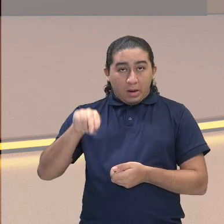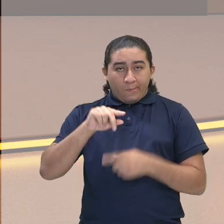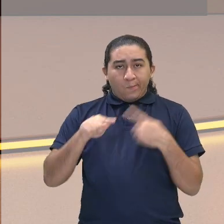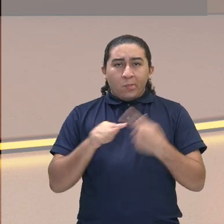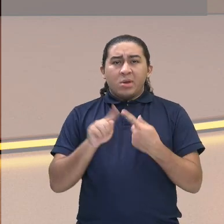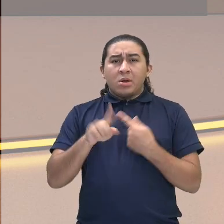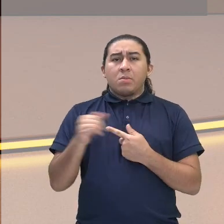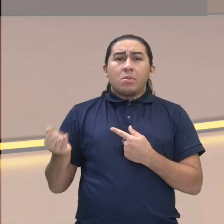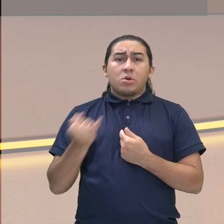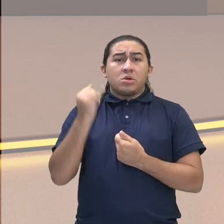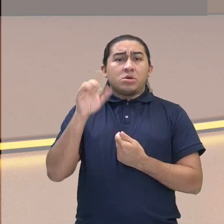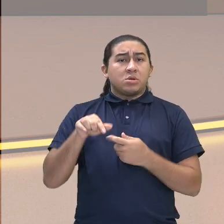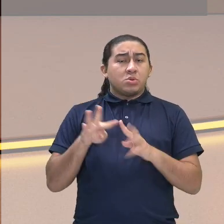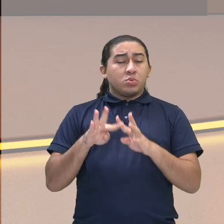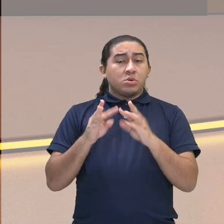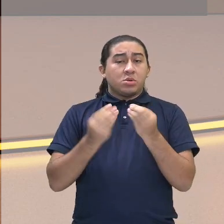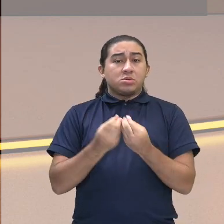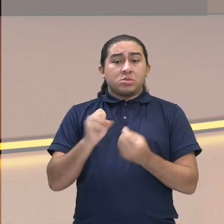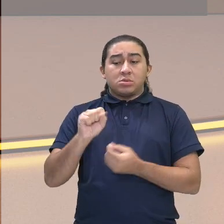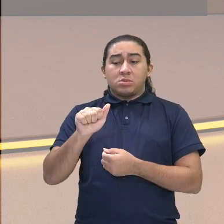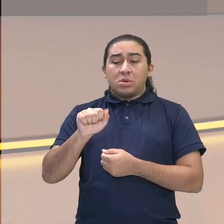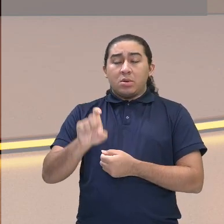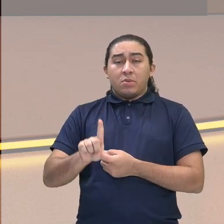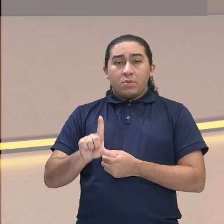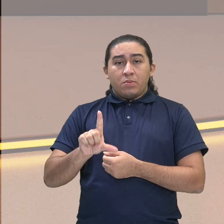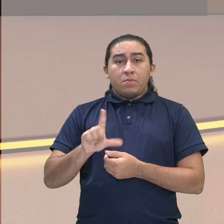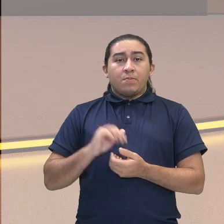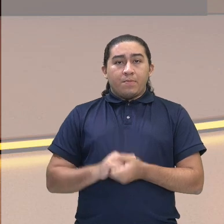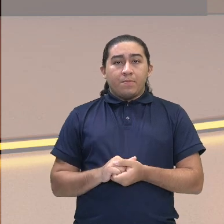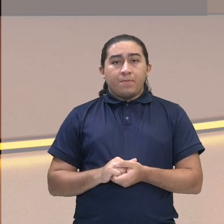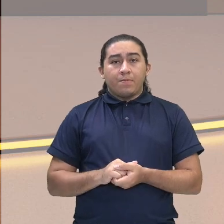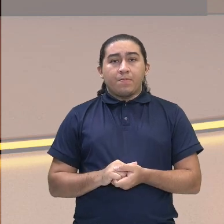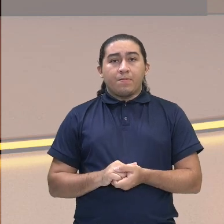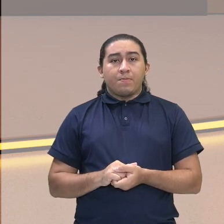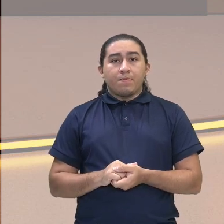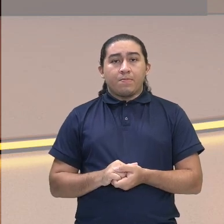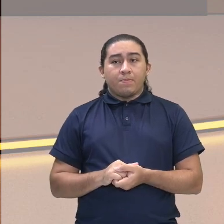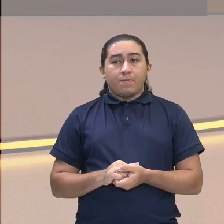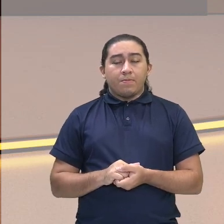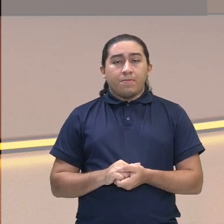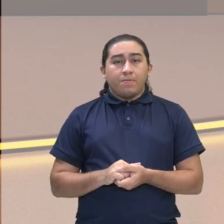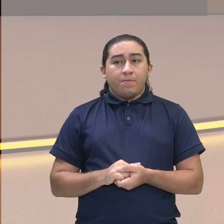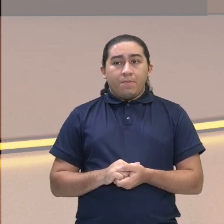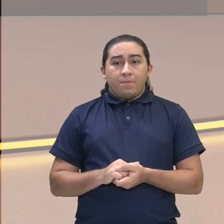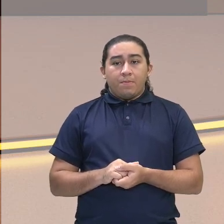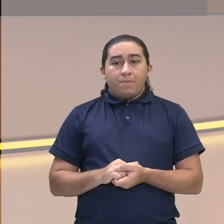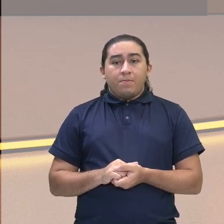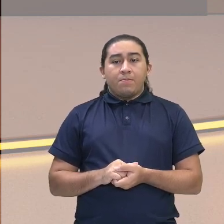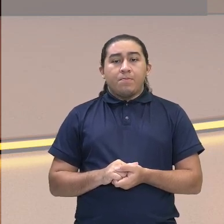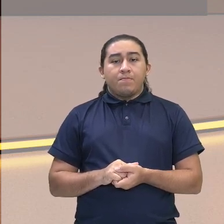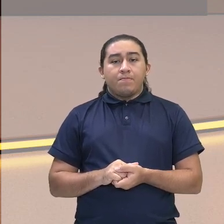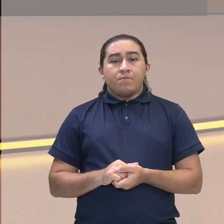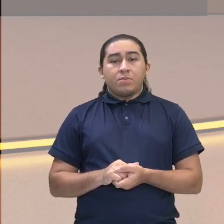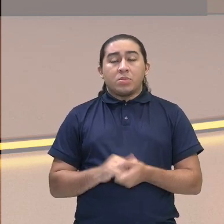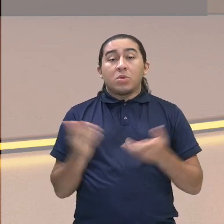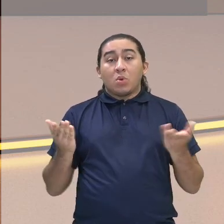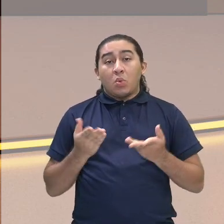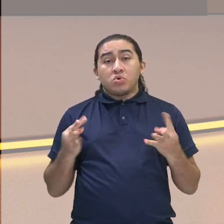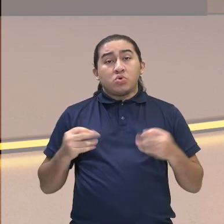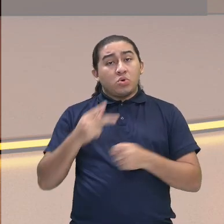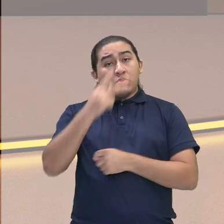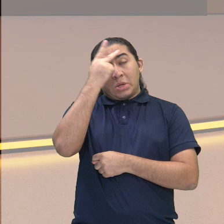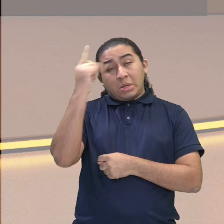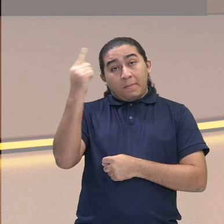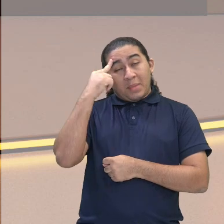é tão importante? Bem, eu acho que todo mundo, hoje em dia, né, deve ter sal em casa que usa para temperar a